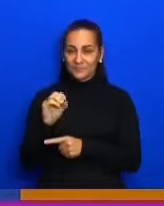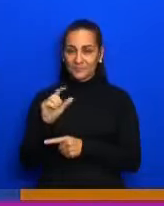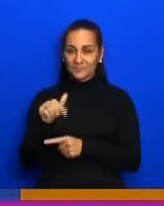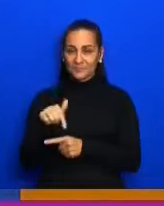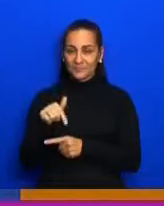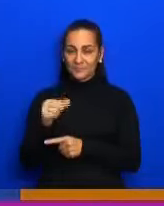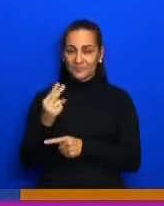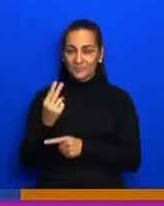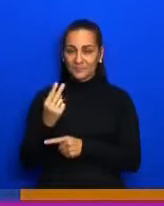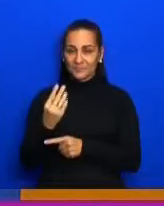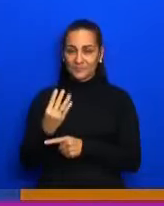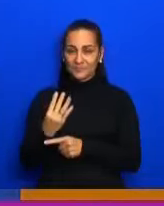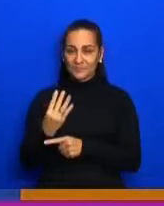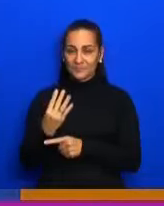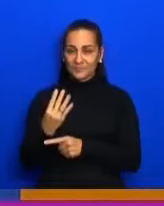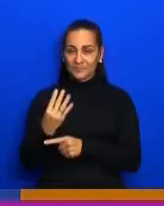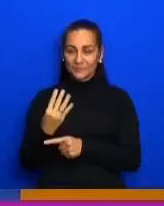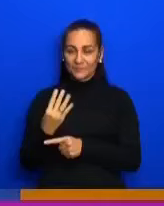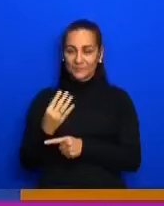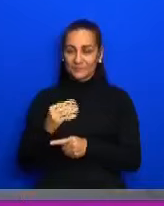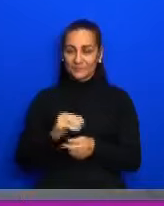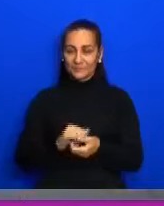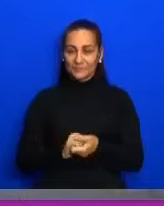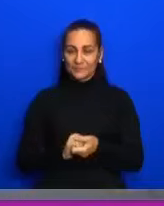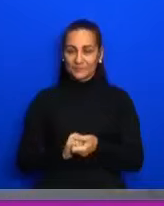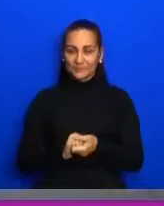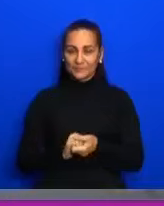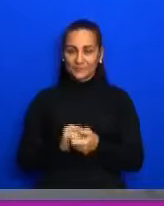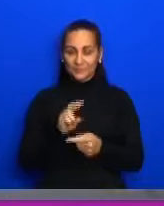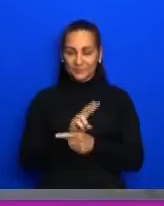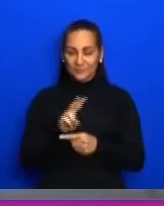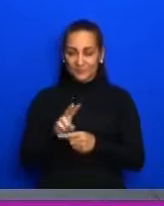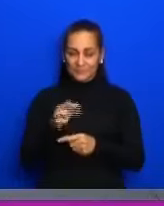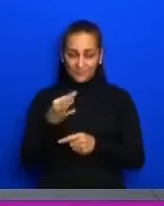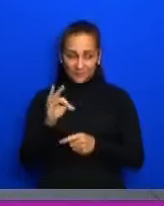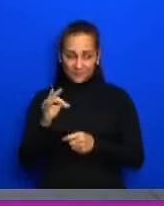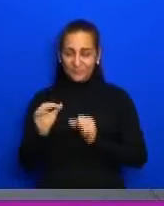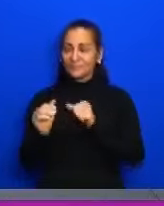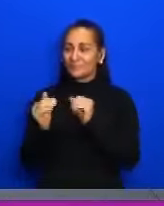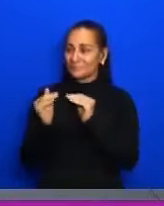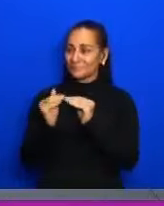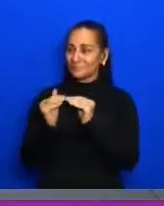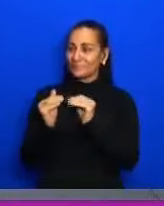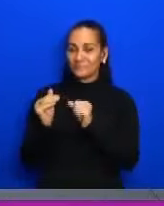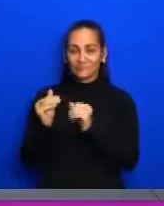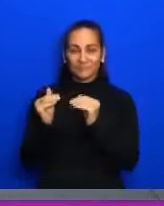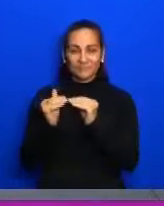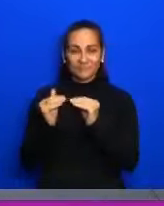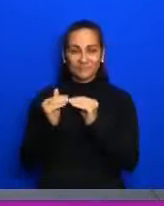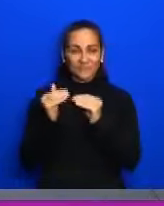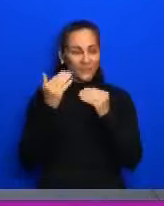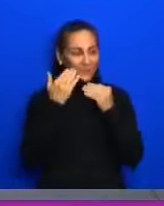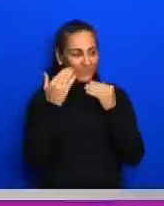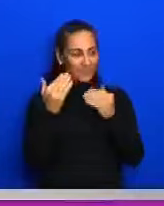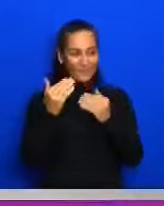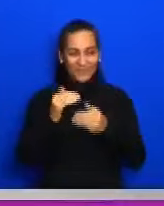17, 07 e 24. Auditores, confirmam? Sim, confirmo. Obrigado.